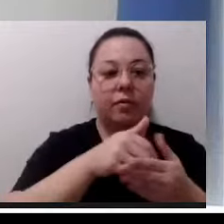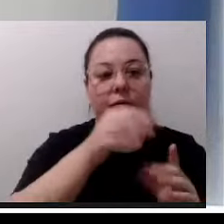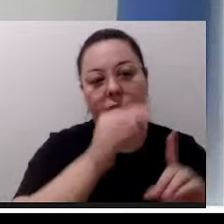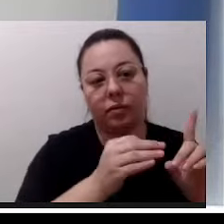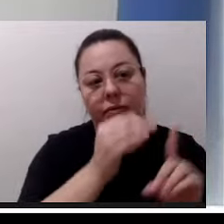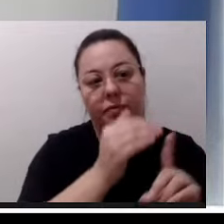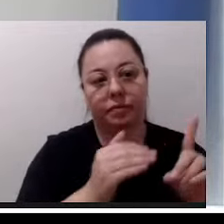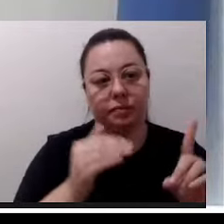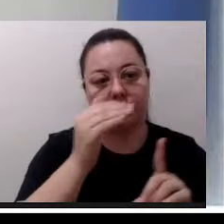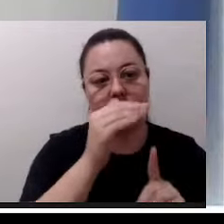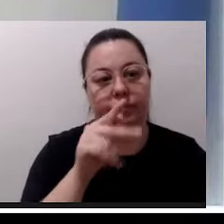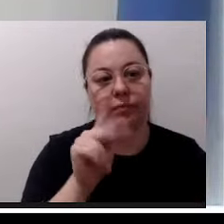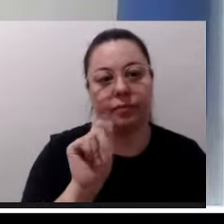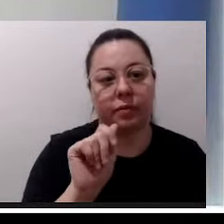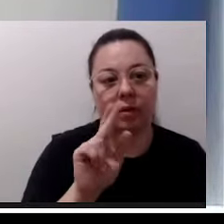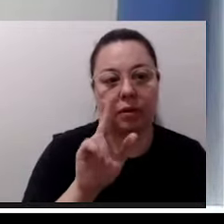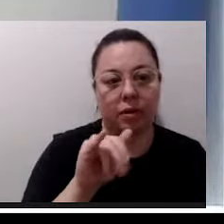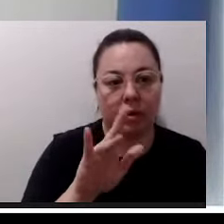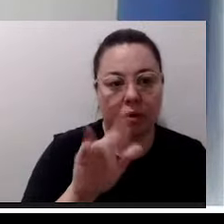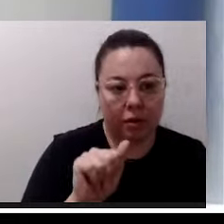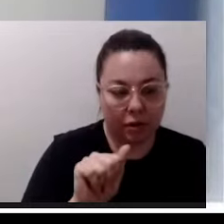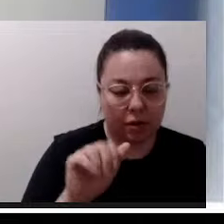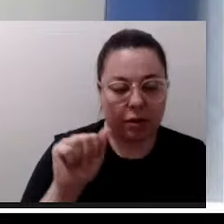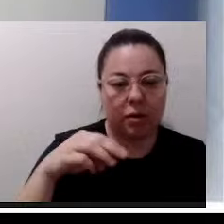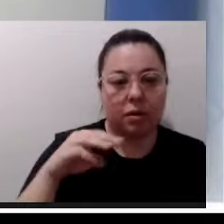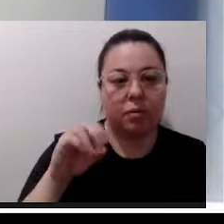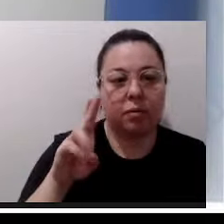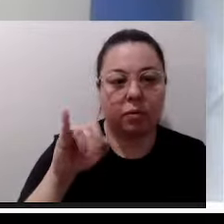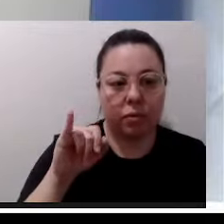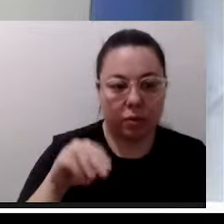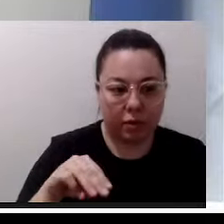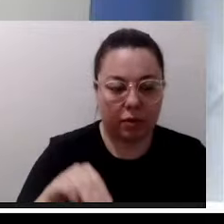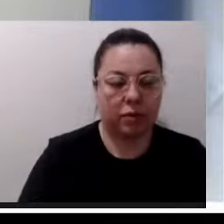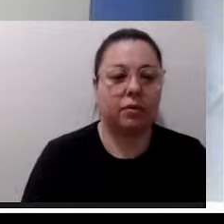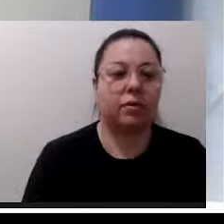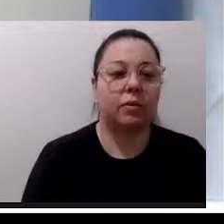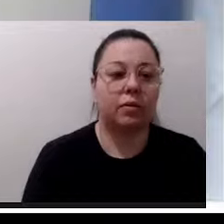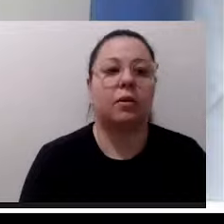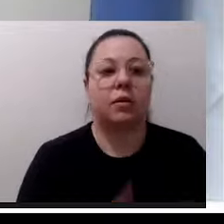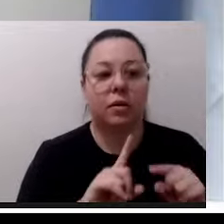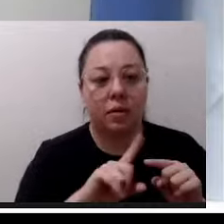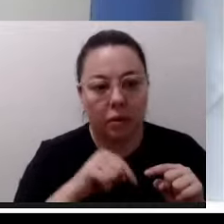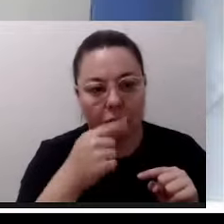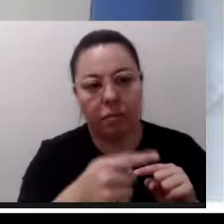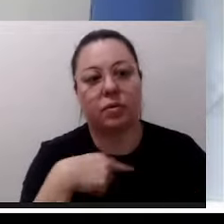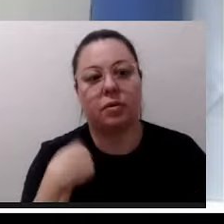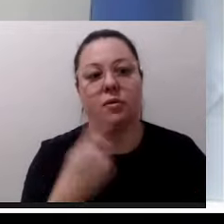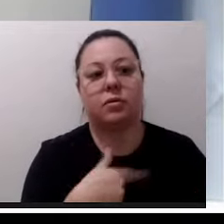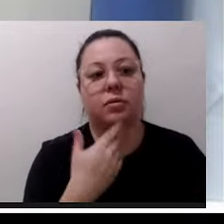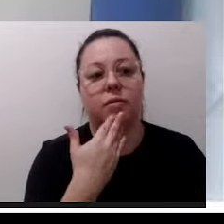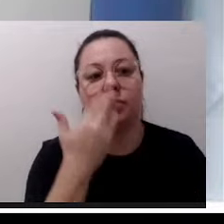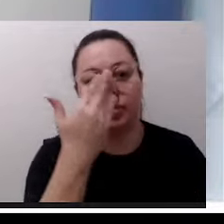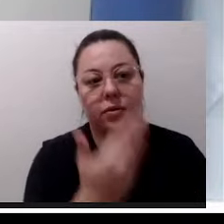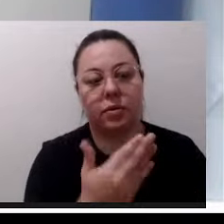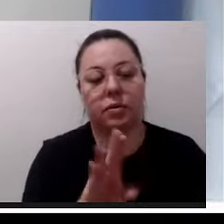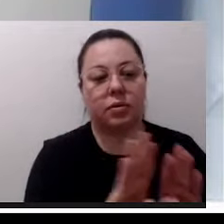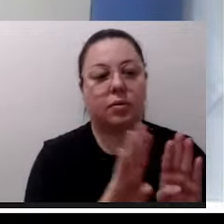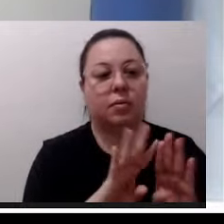Karina Albuquerque Aragão de Amorim. Em seguida, vamos pedir o voto do eminente